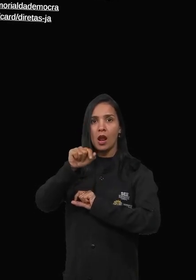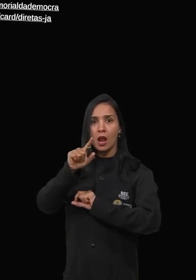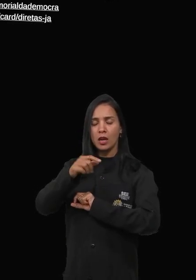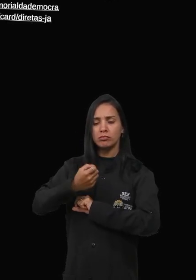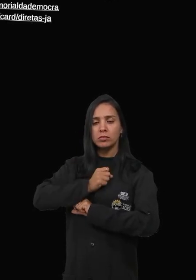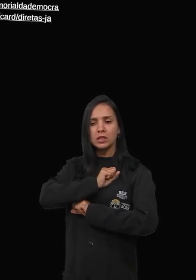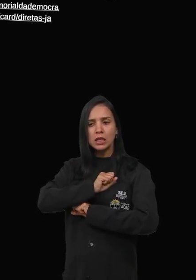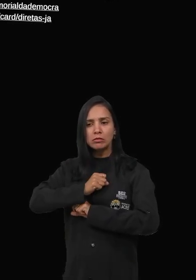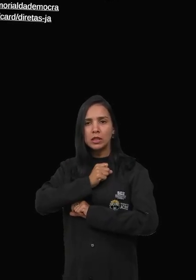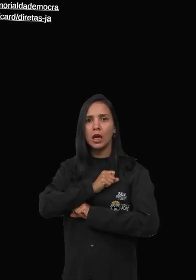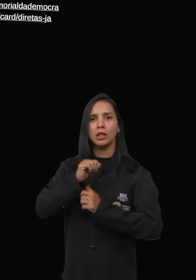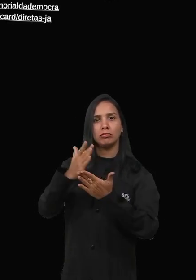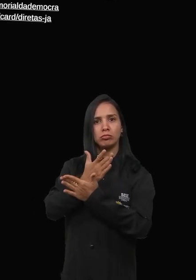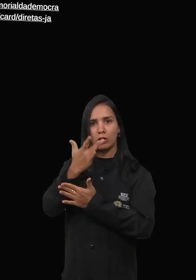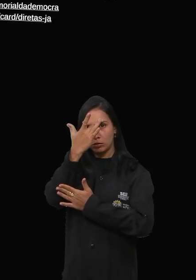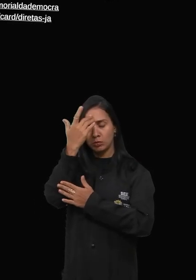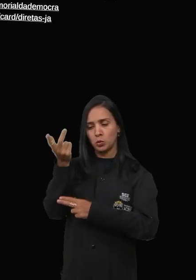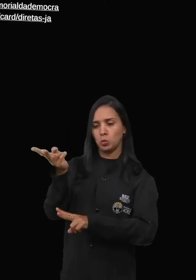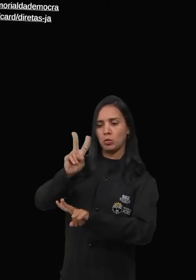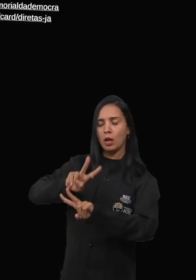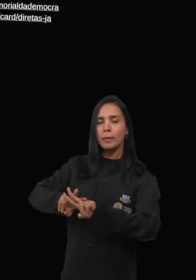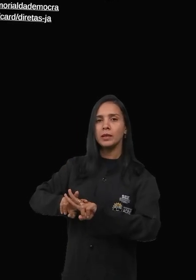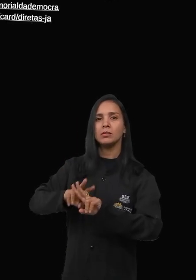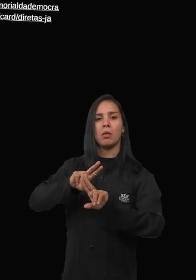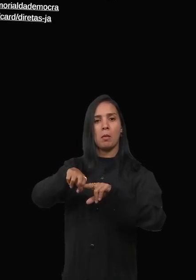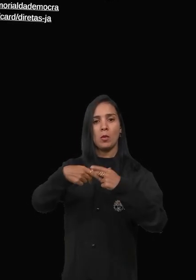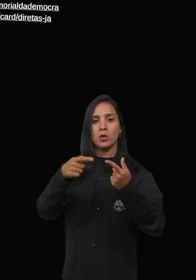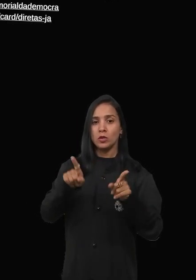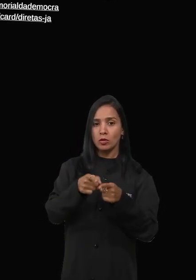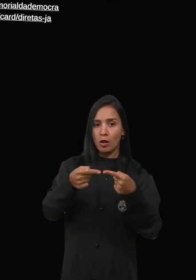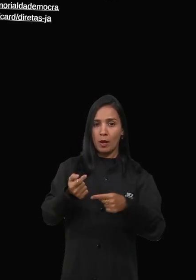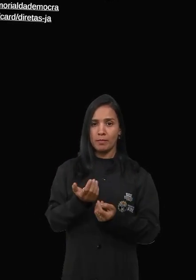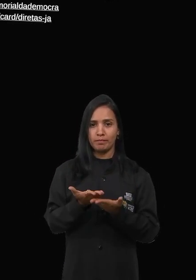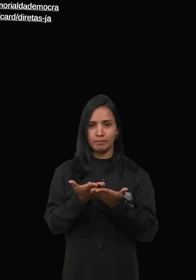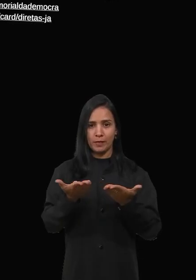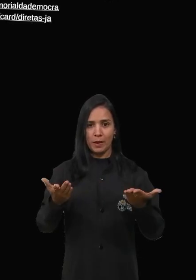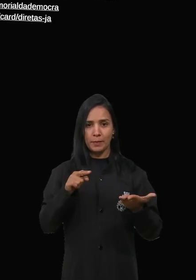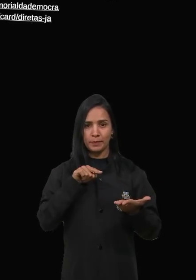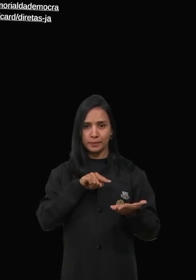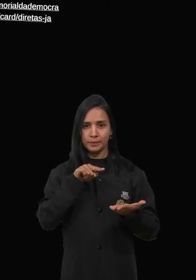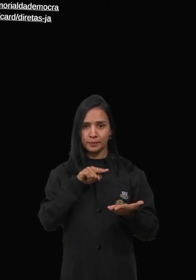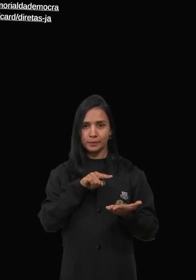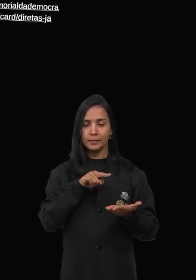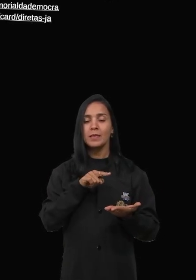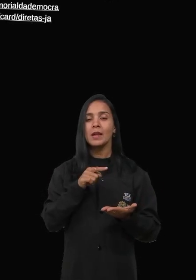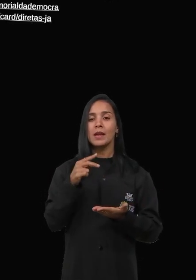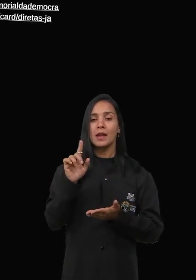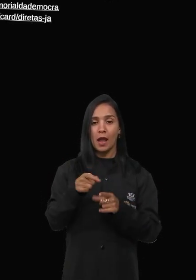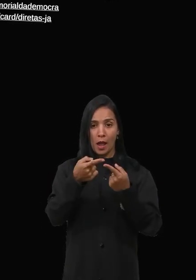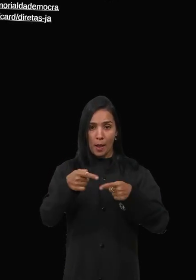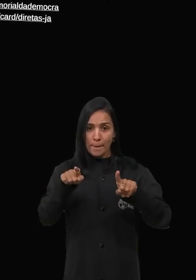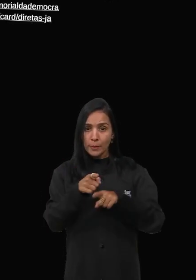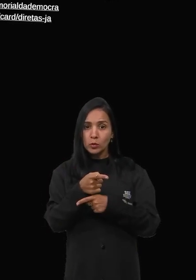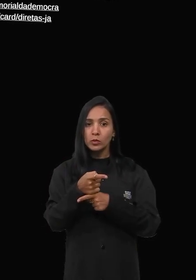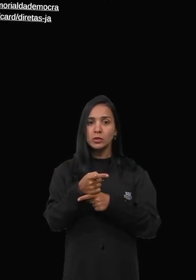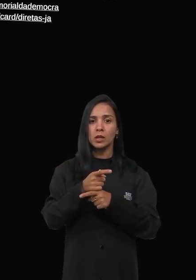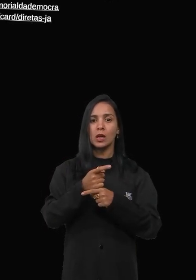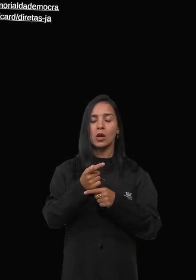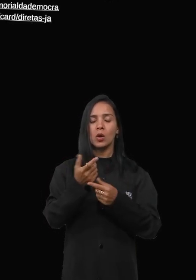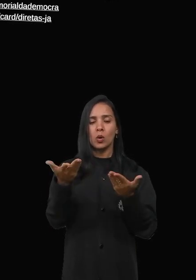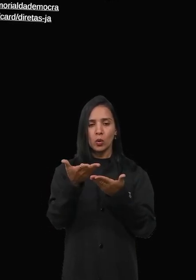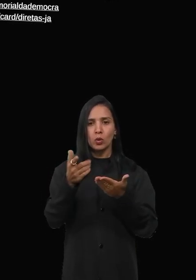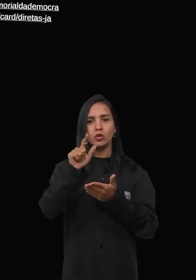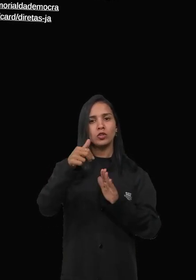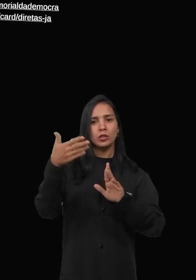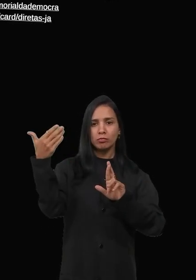essa canção ela virou símbolo da luta pelas diretas já, que foi o período em que pôde